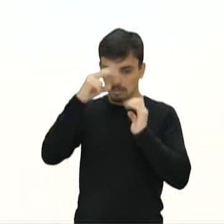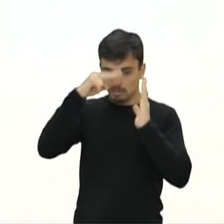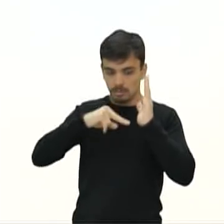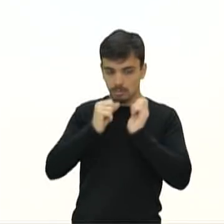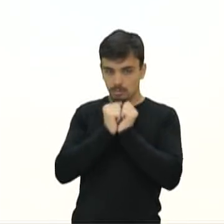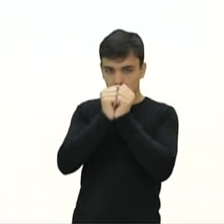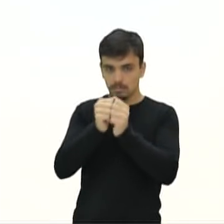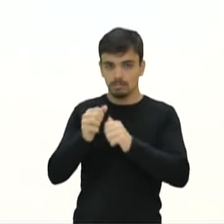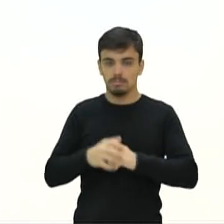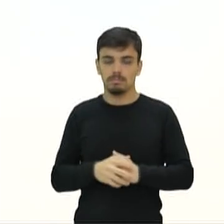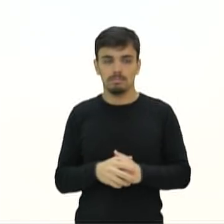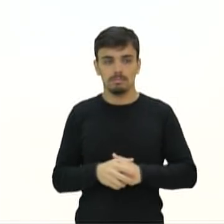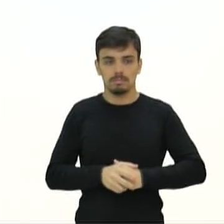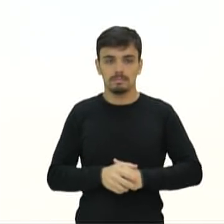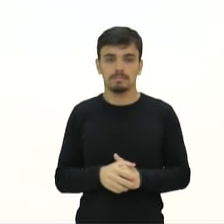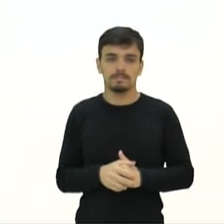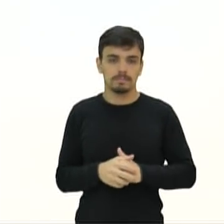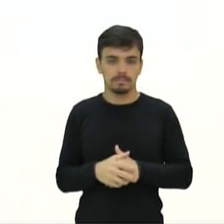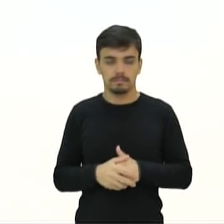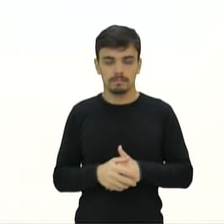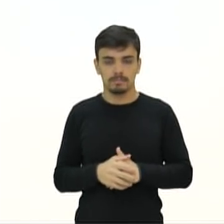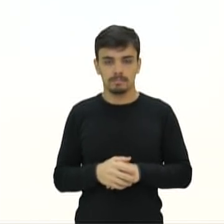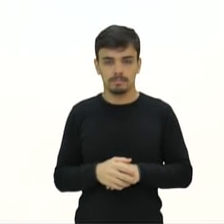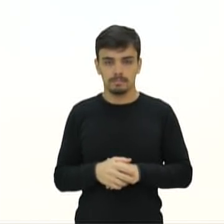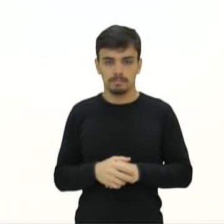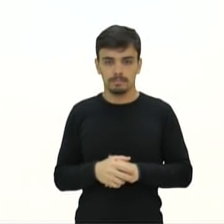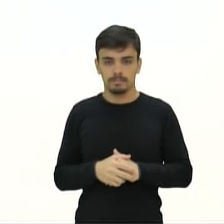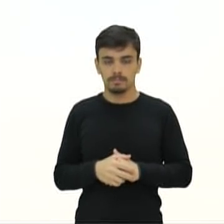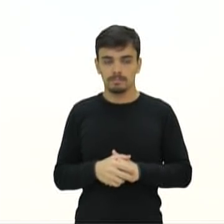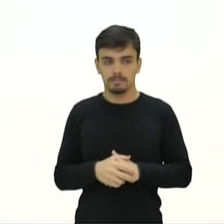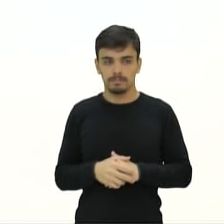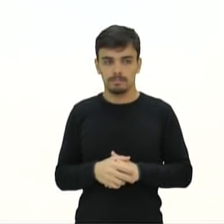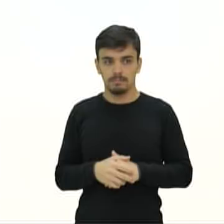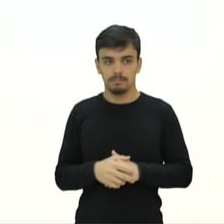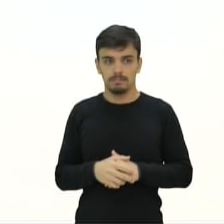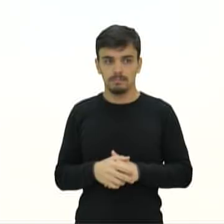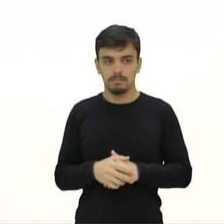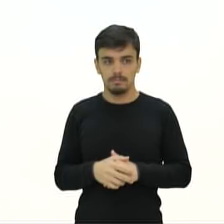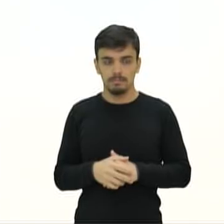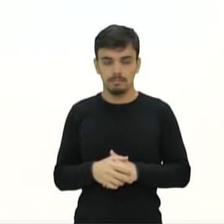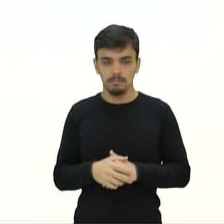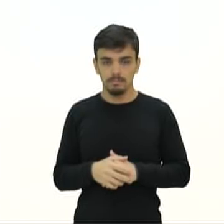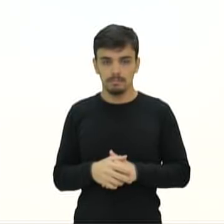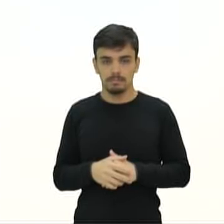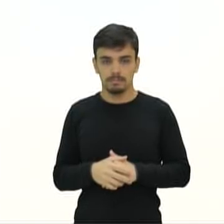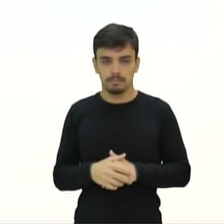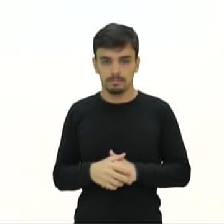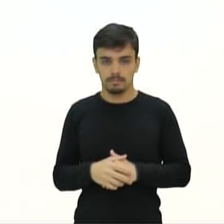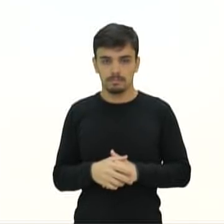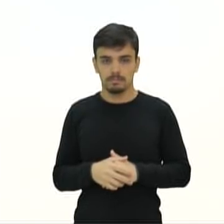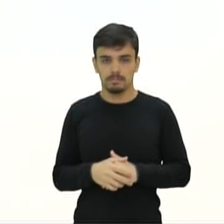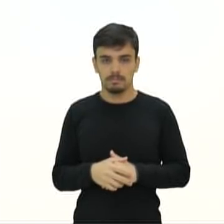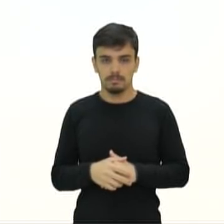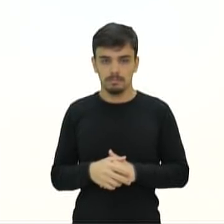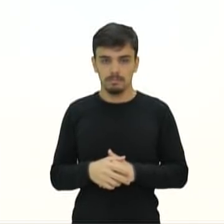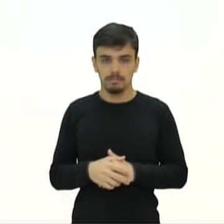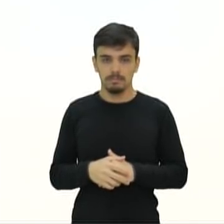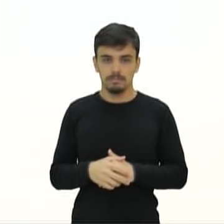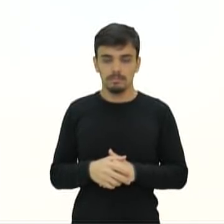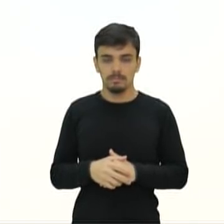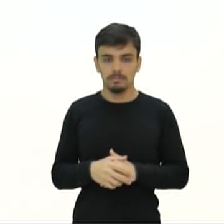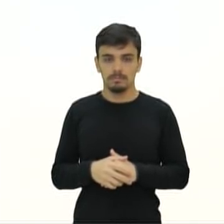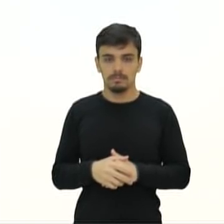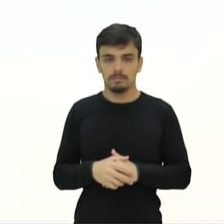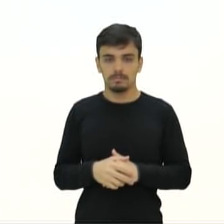a form of art. People can express emotions through harmonic frequencies. Music